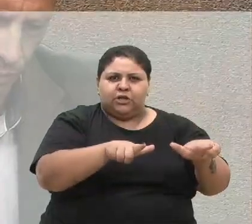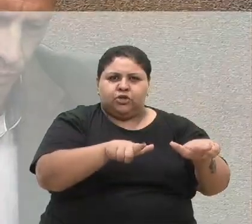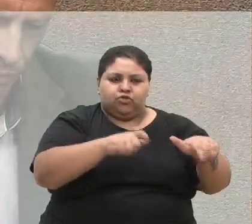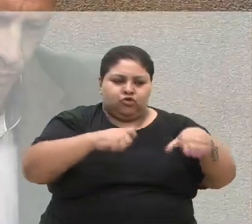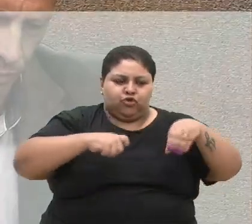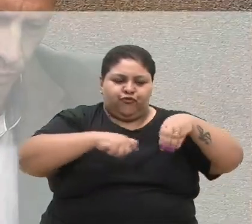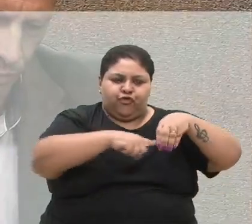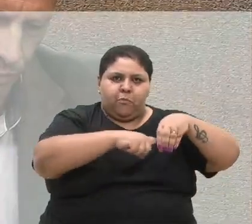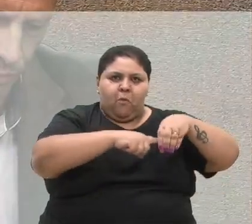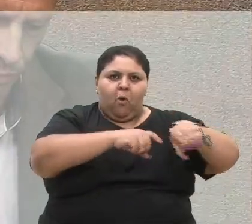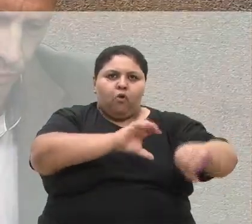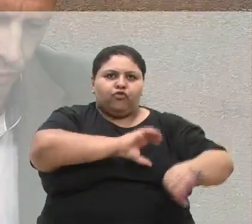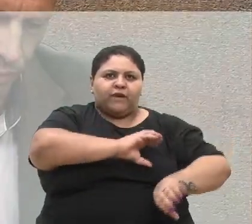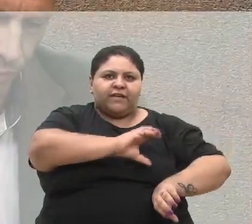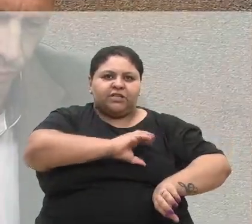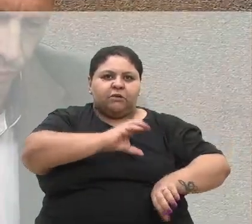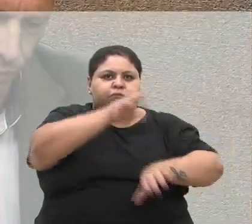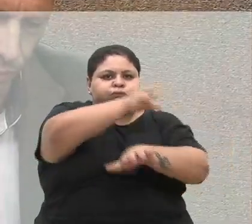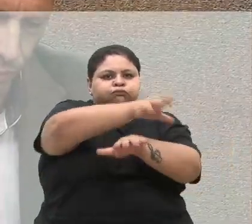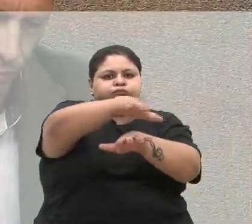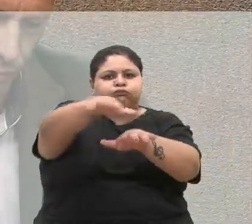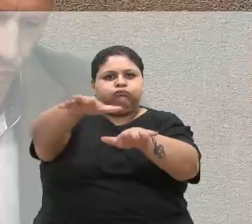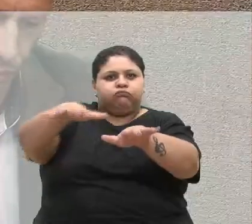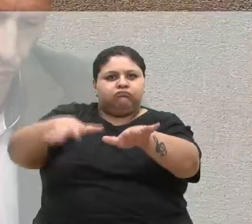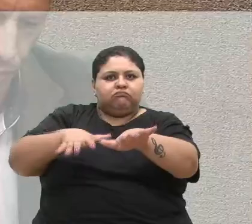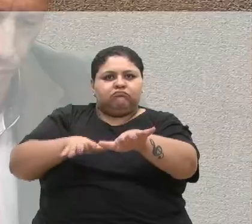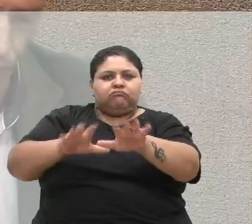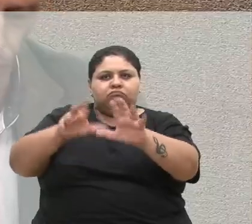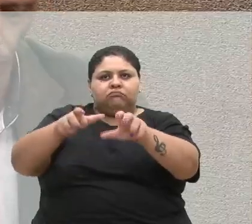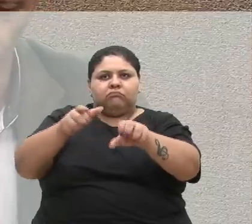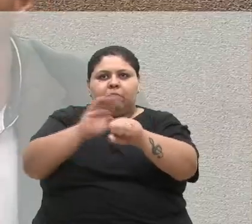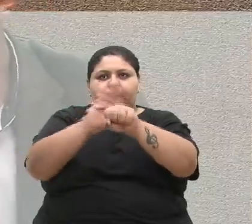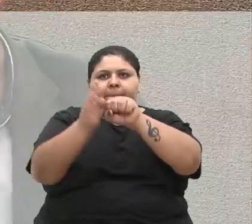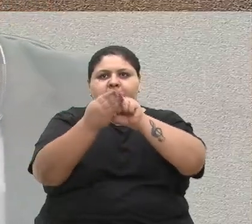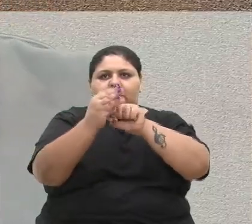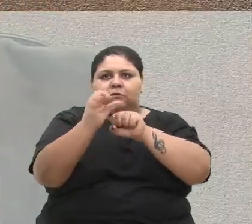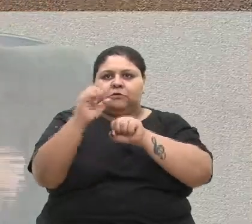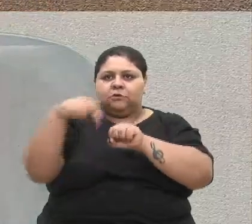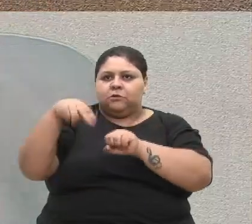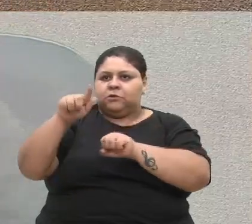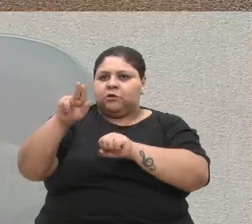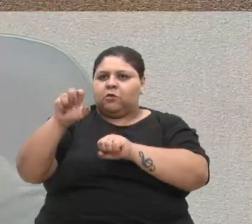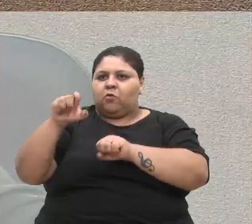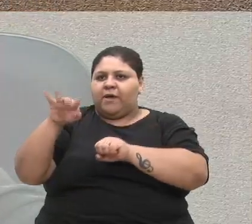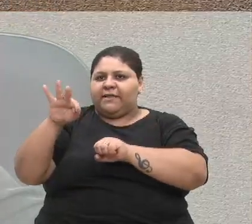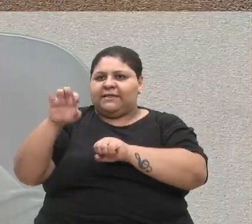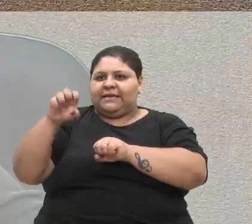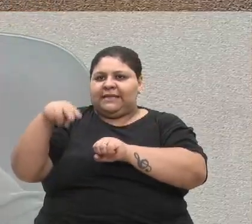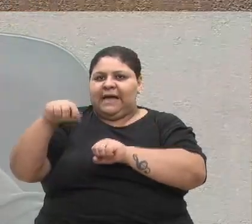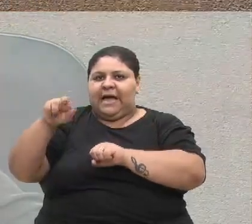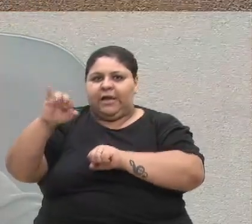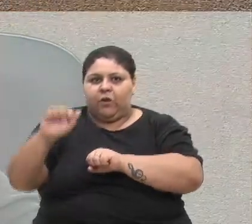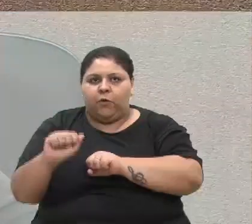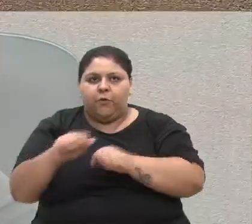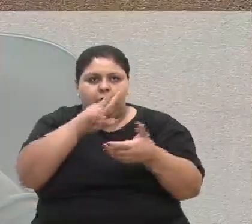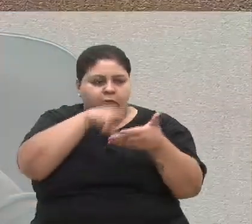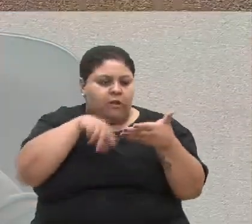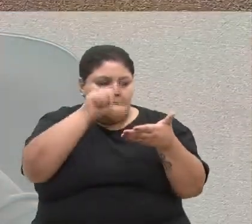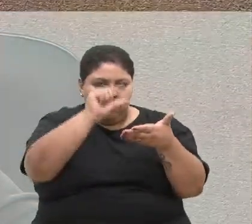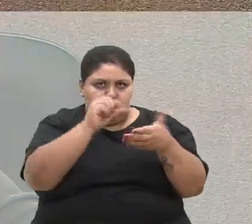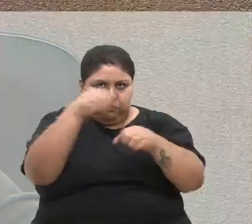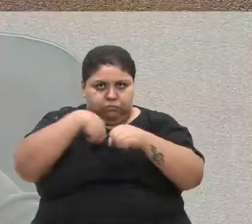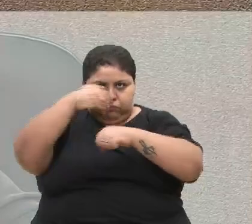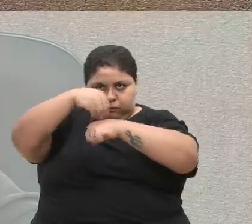região, no entorno ao viaduto Hermes João Weber, bairro Cinquentenário. Vou ler uma partezinha só do nossa